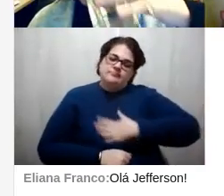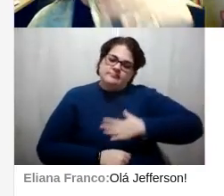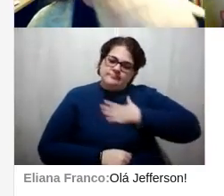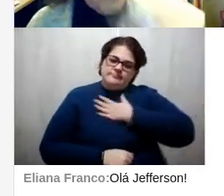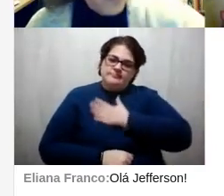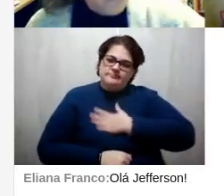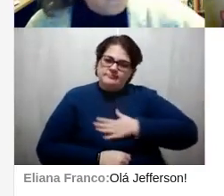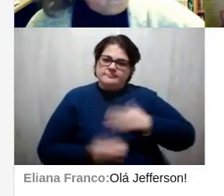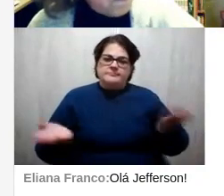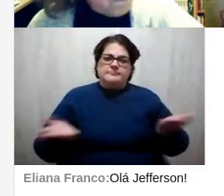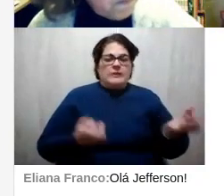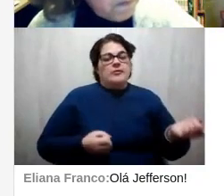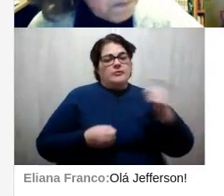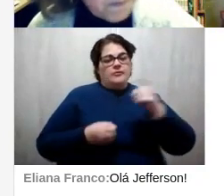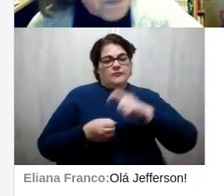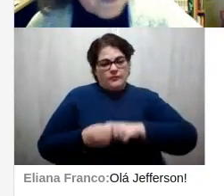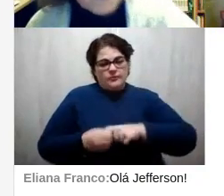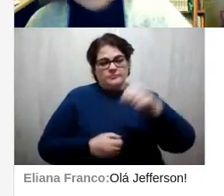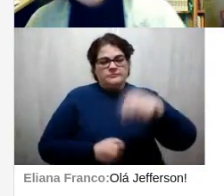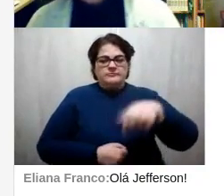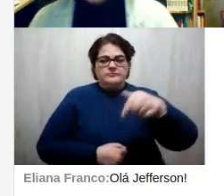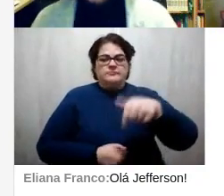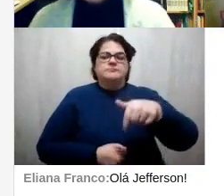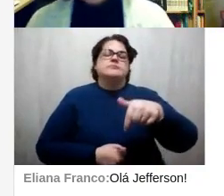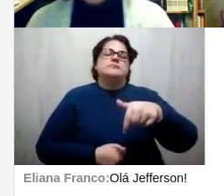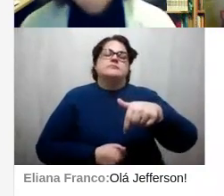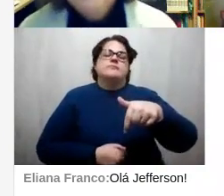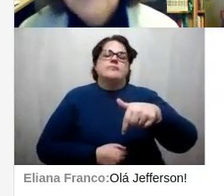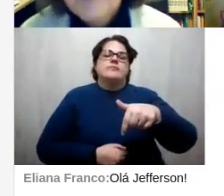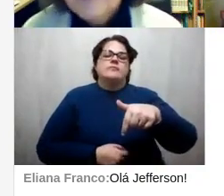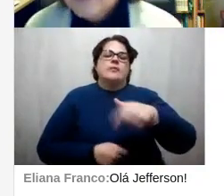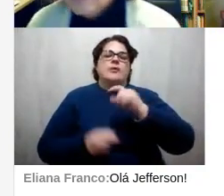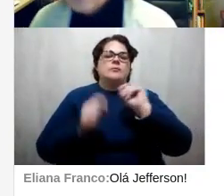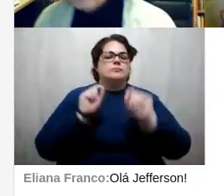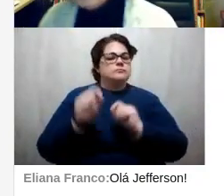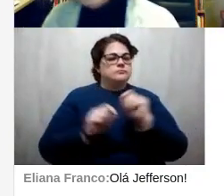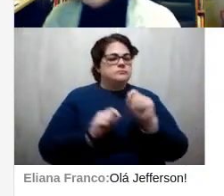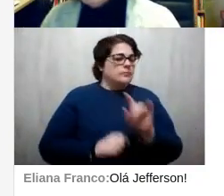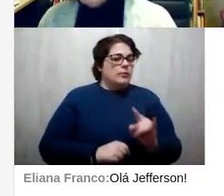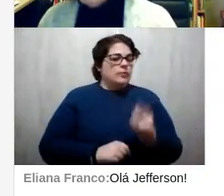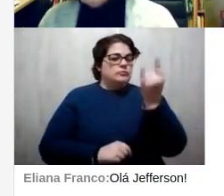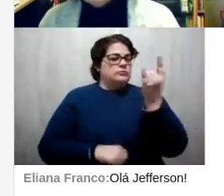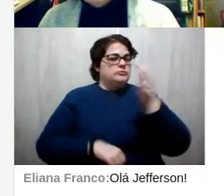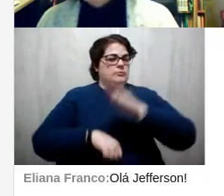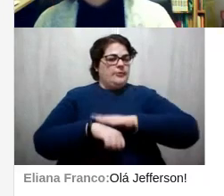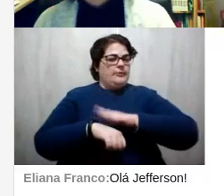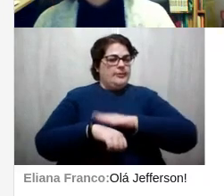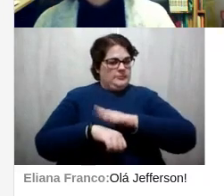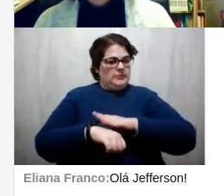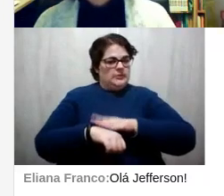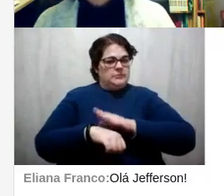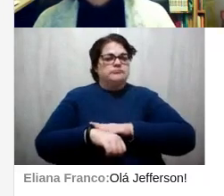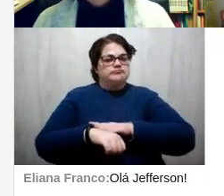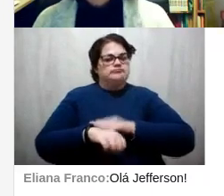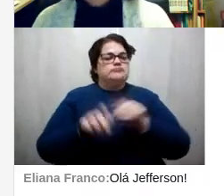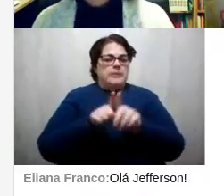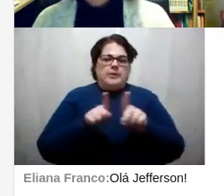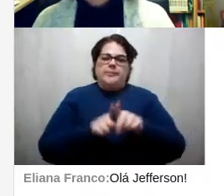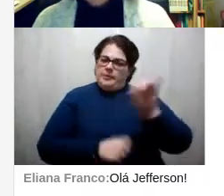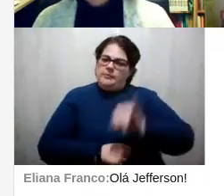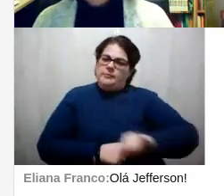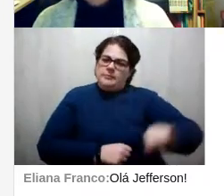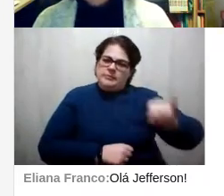nós voltamos, então, e fazemos a nossa última, mas não menos